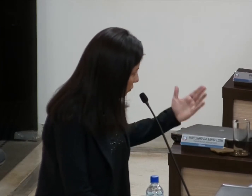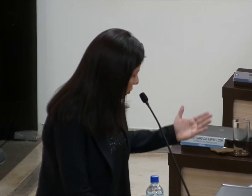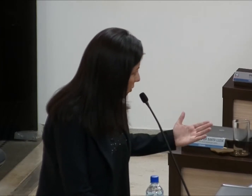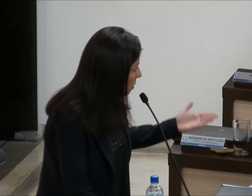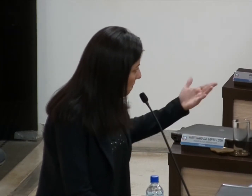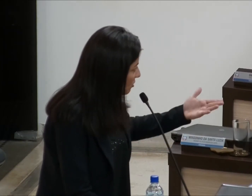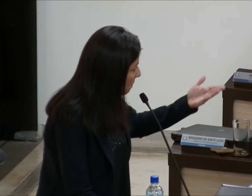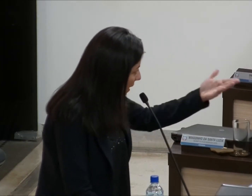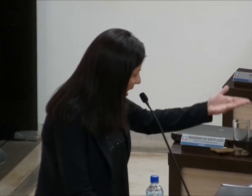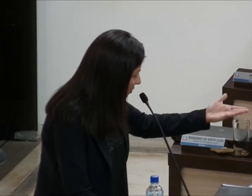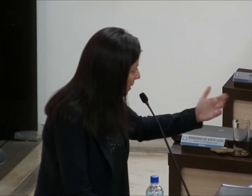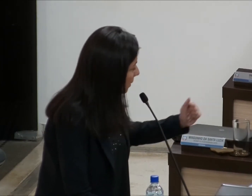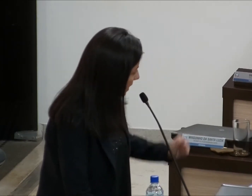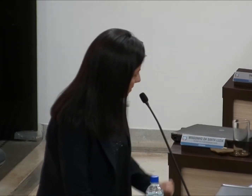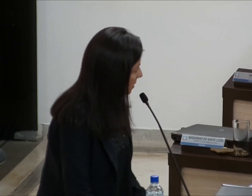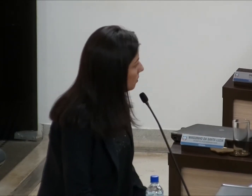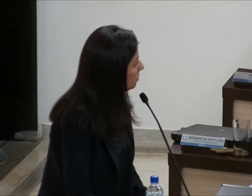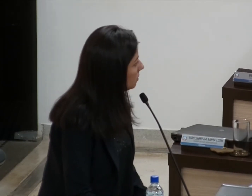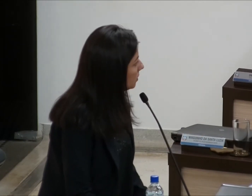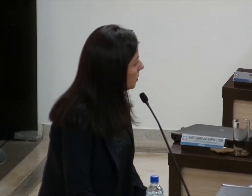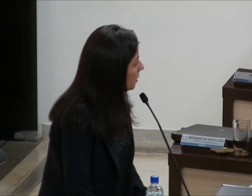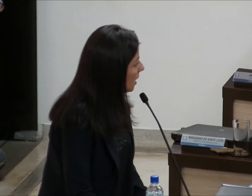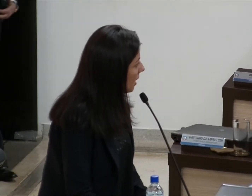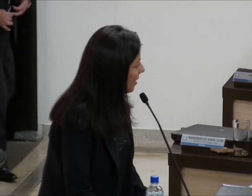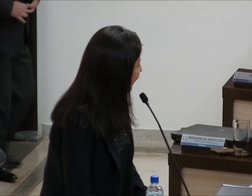ao pastor compete a palavra da pregação,